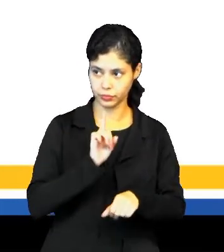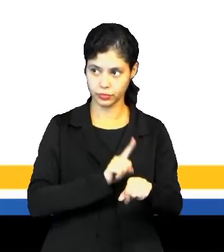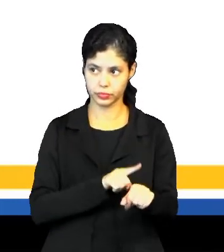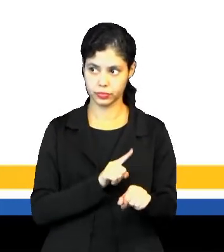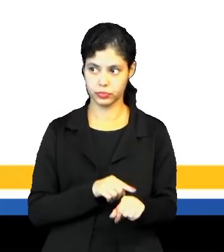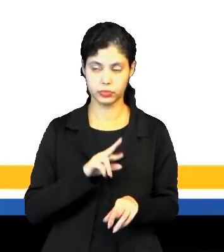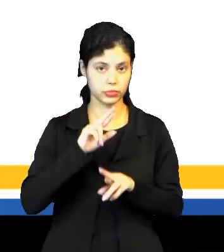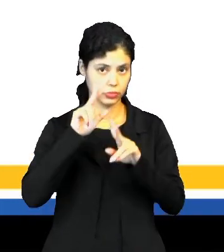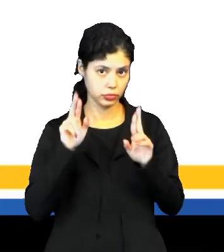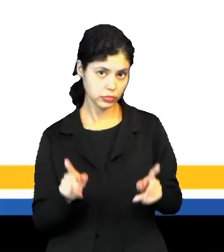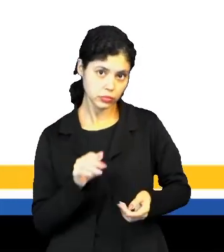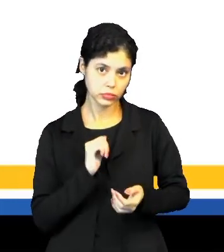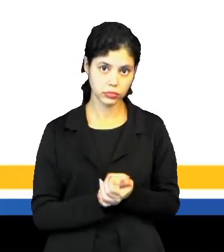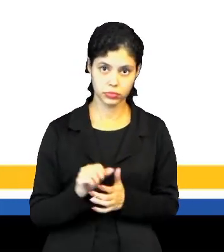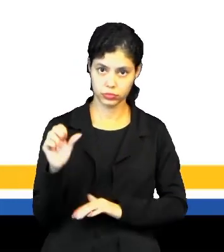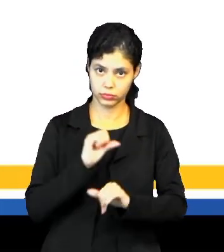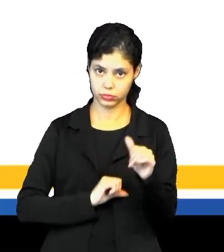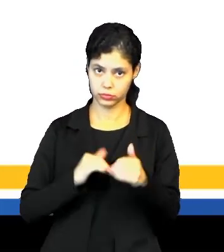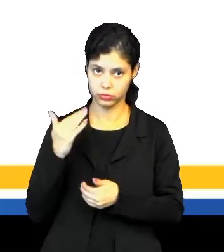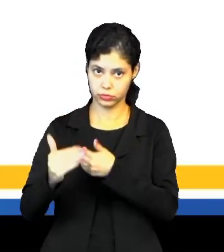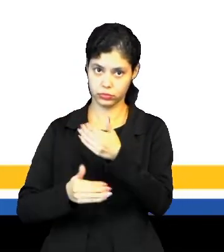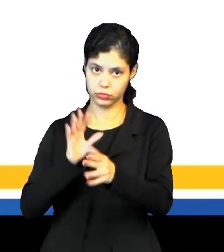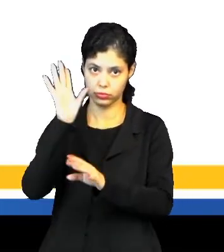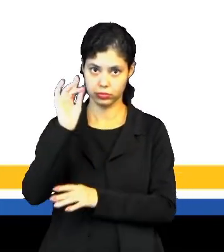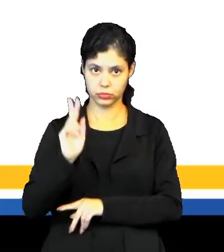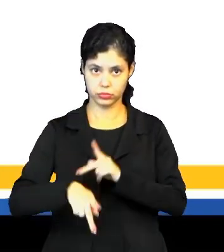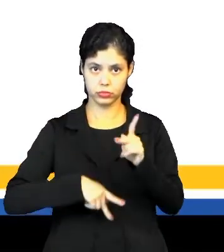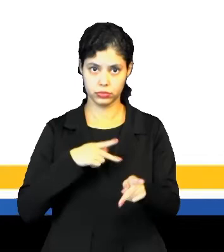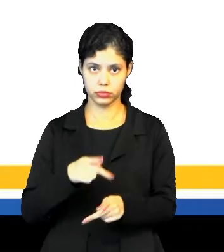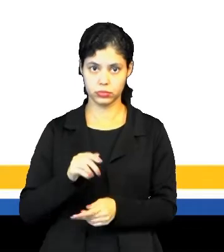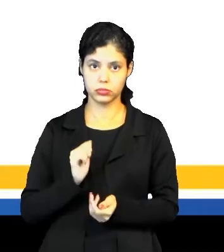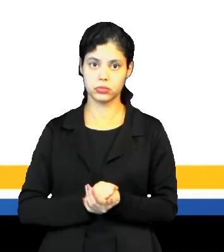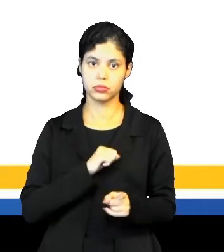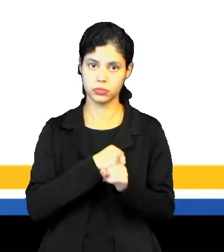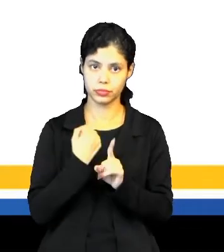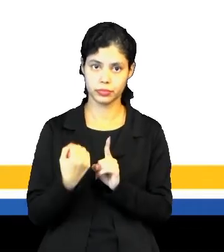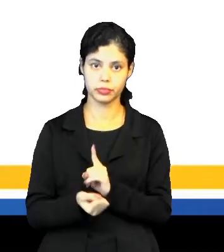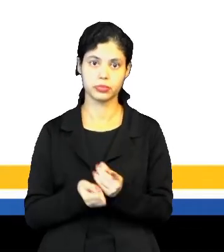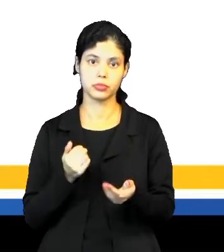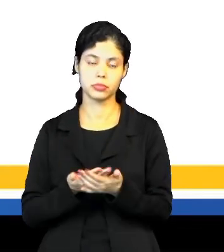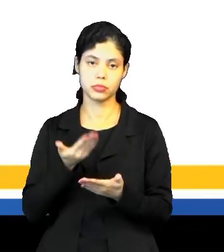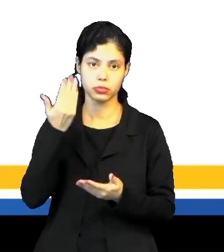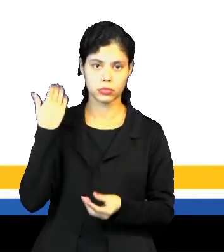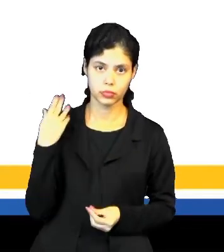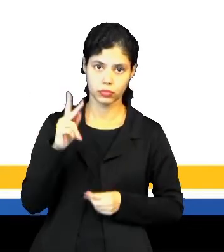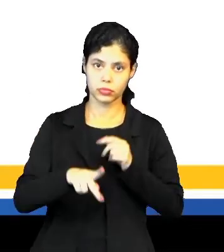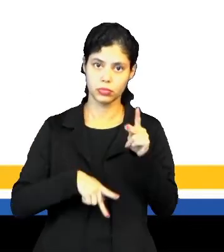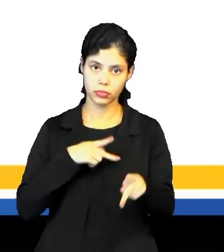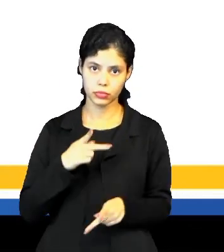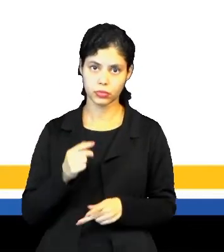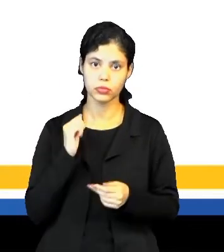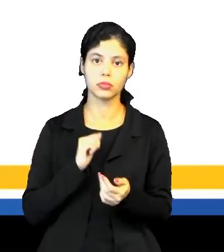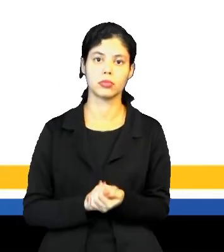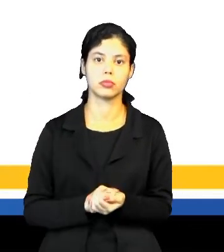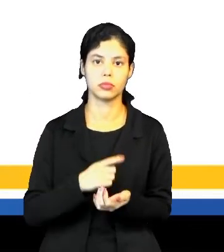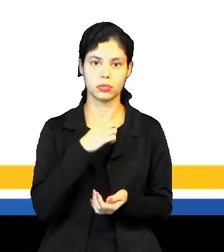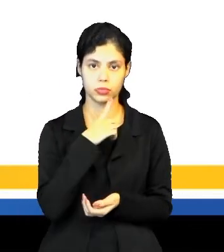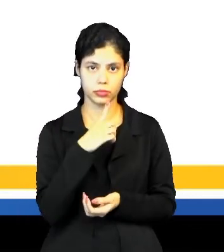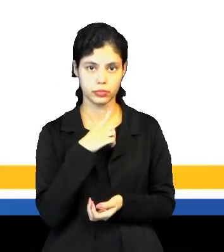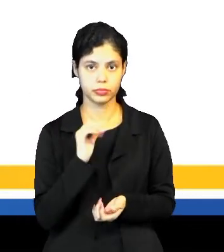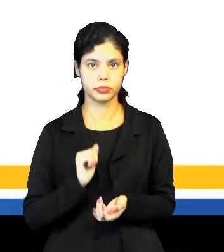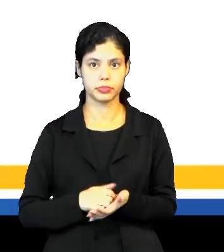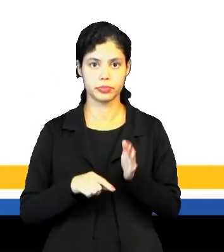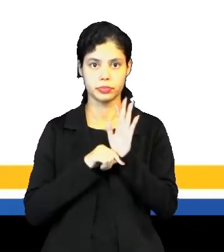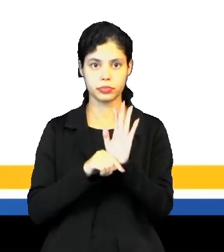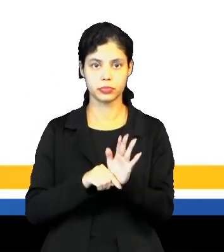na história varia de acordo com as mudanças e evolução de cada povo, época e sociedade. Antigamente, as populações